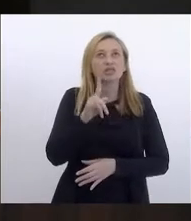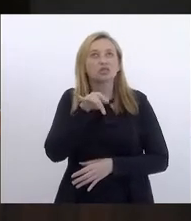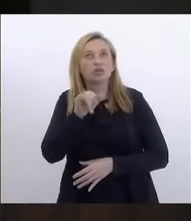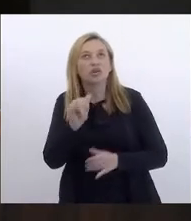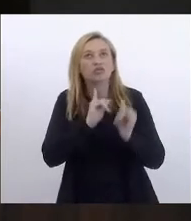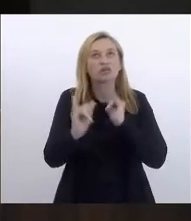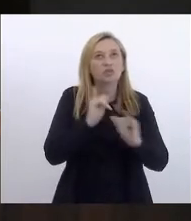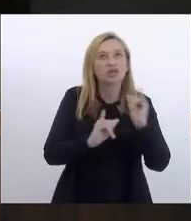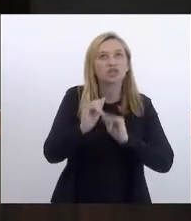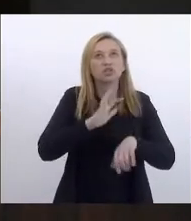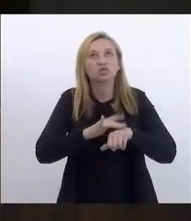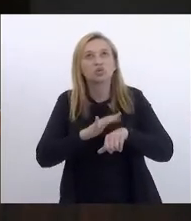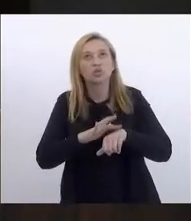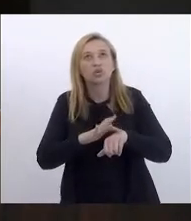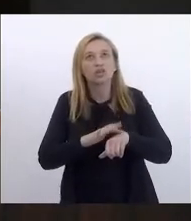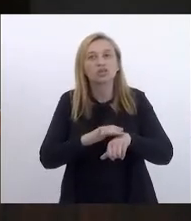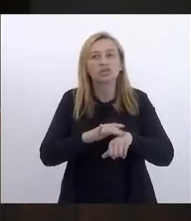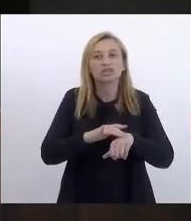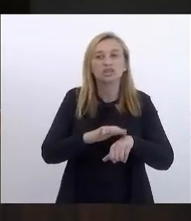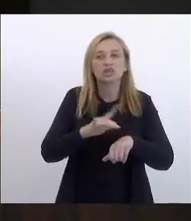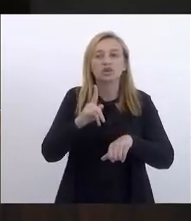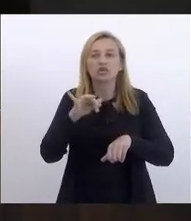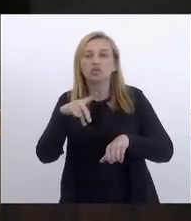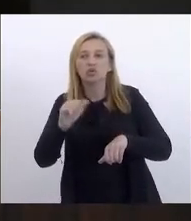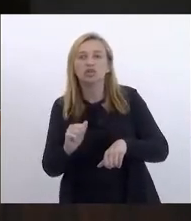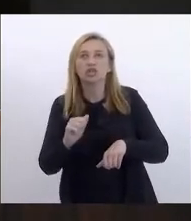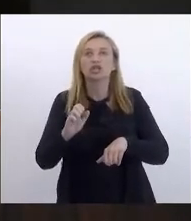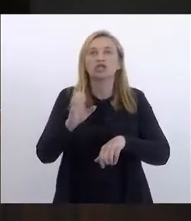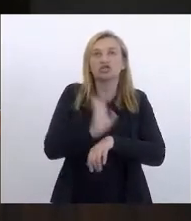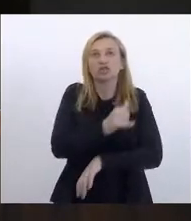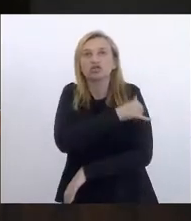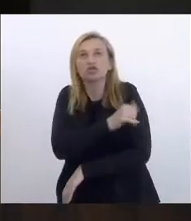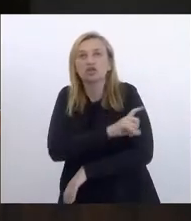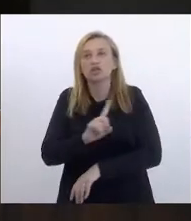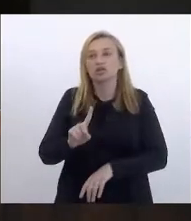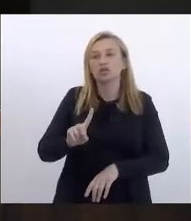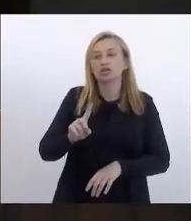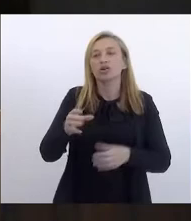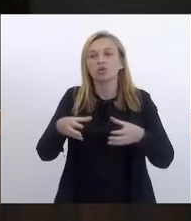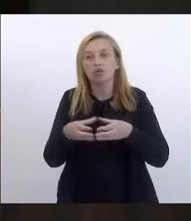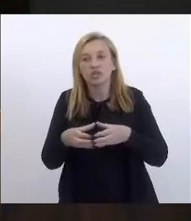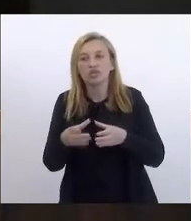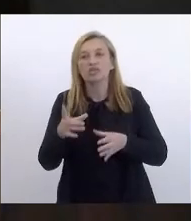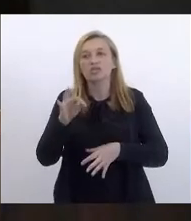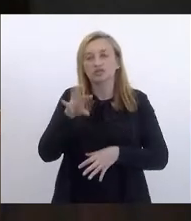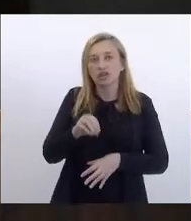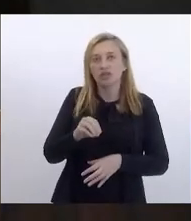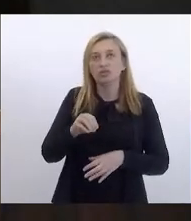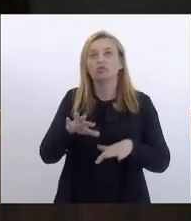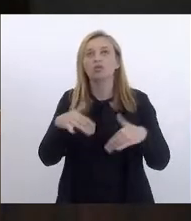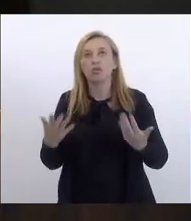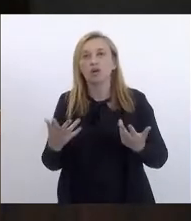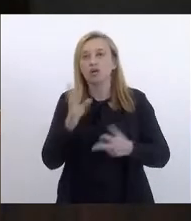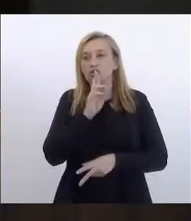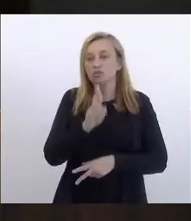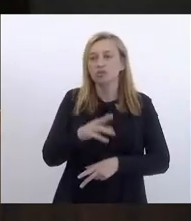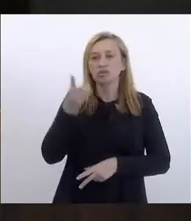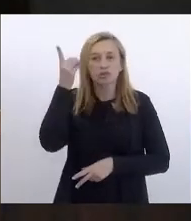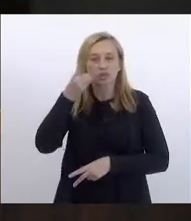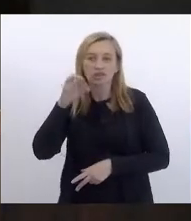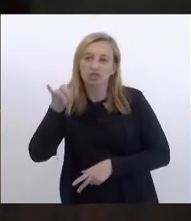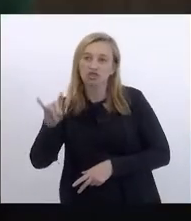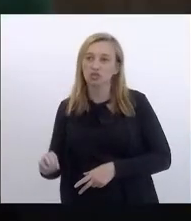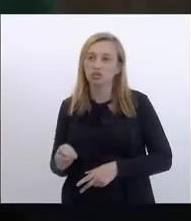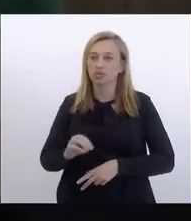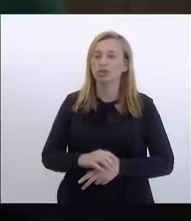informação sobre doenças autoimunes no âmbito do estado do Rio de Janeiro dependendo de parecer da comissão de eventos condicionais e vetos qual é parecer deputado Marcelo